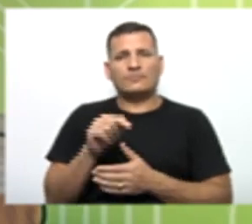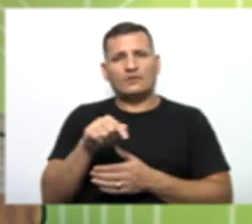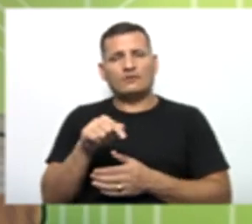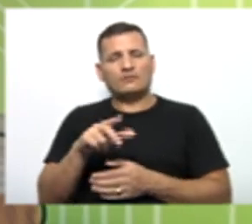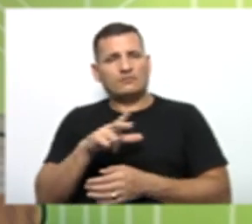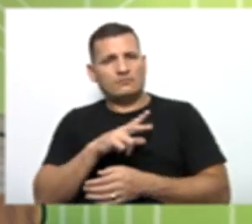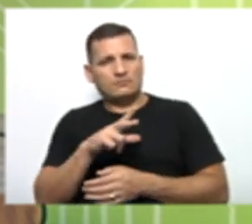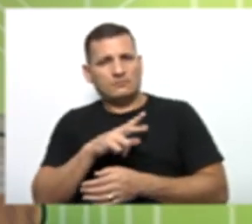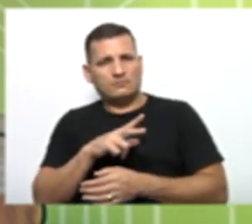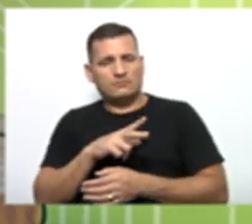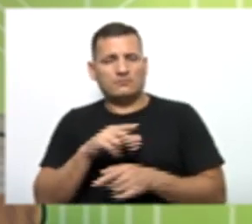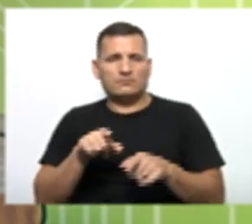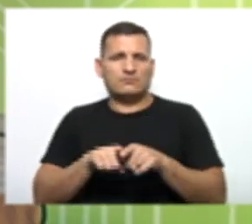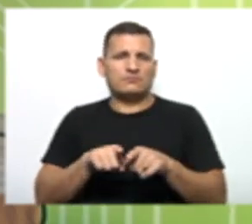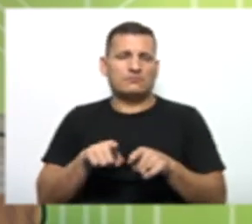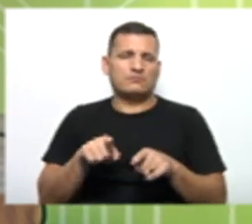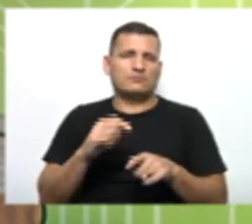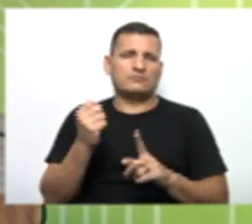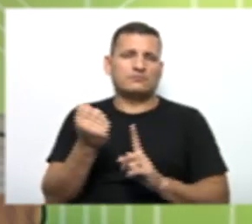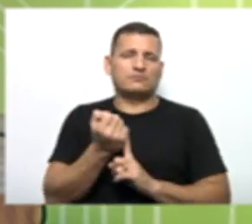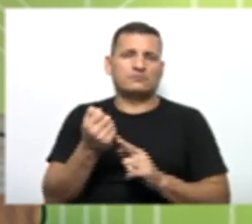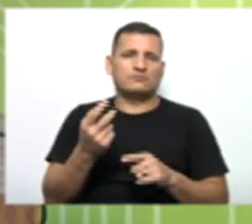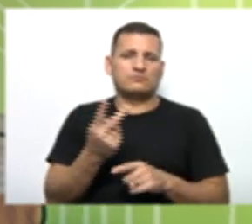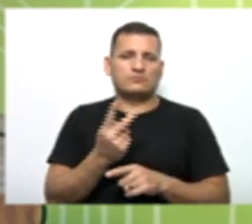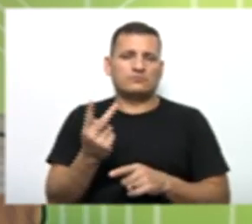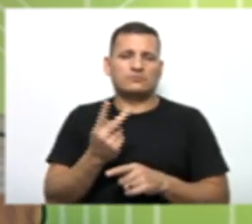privada, também têm que cumprir a sua função social.